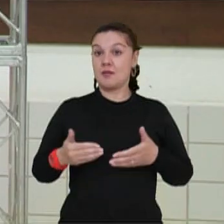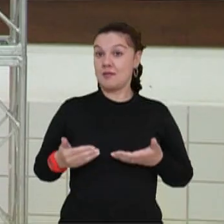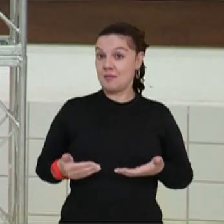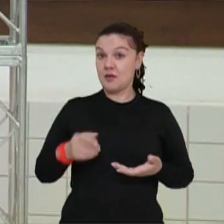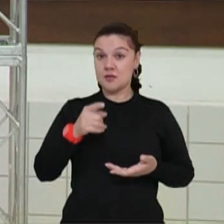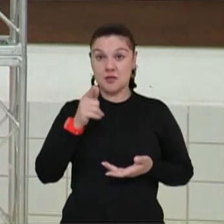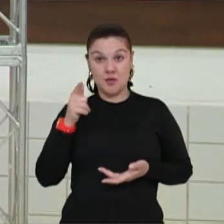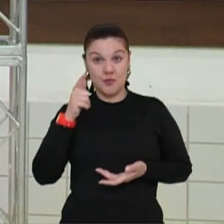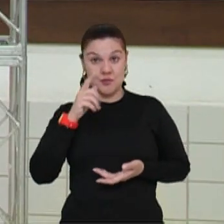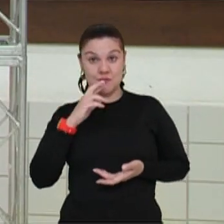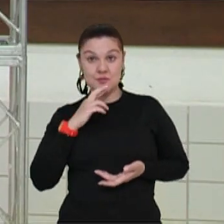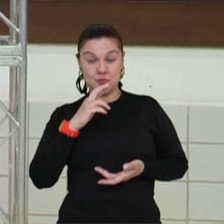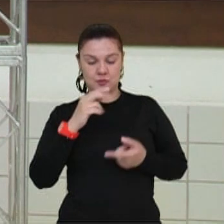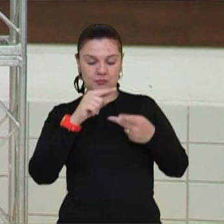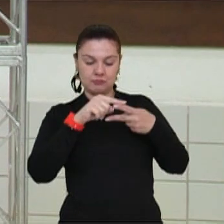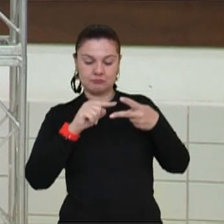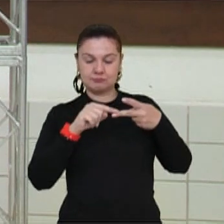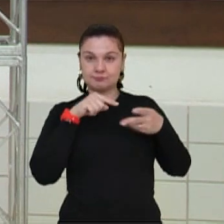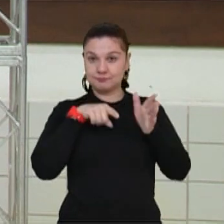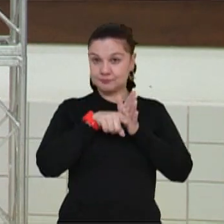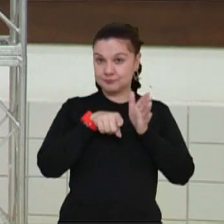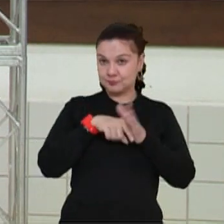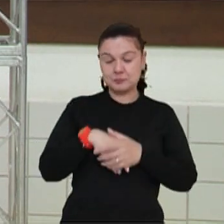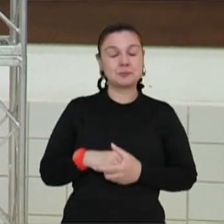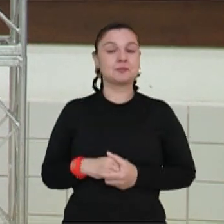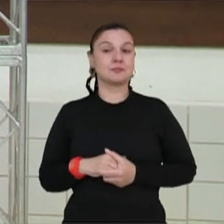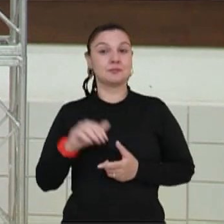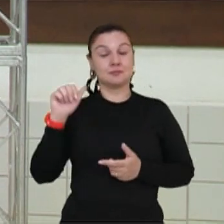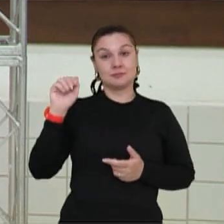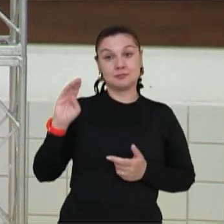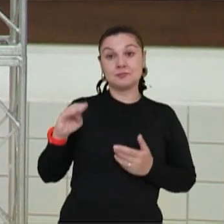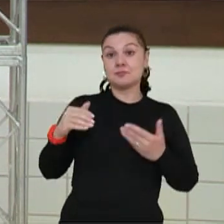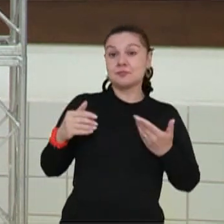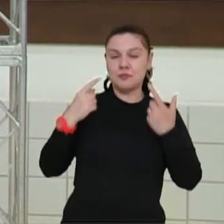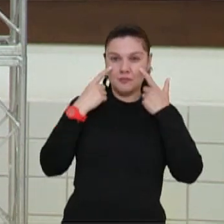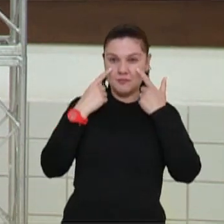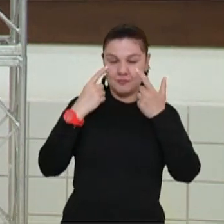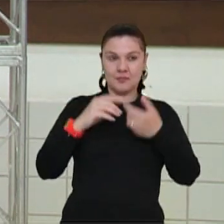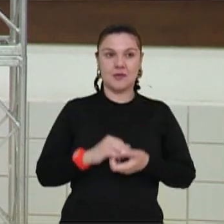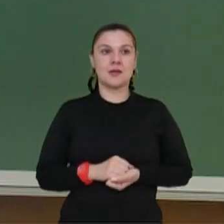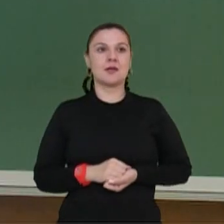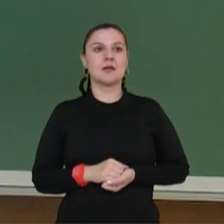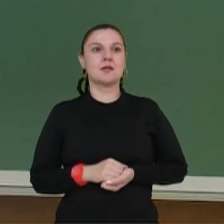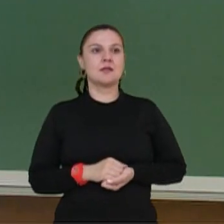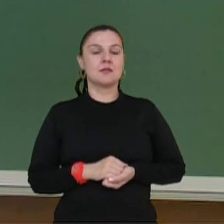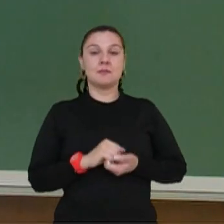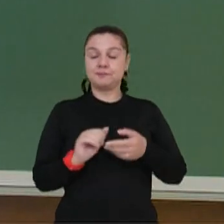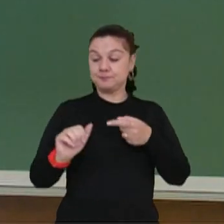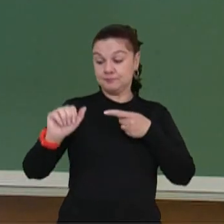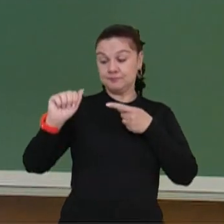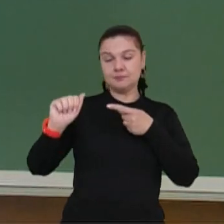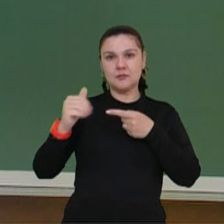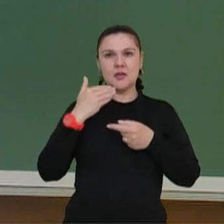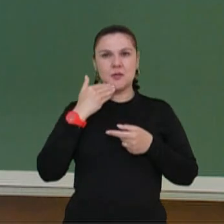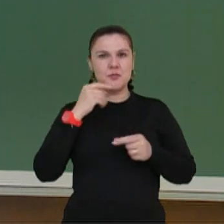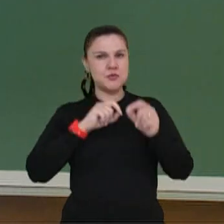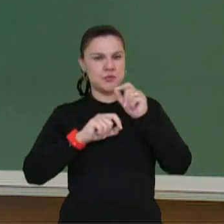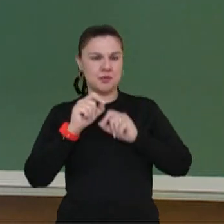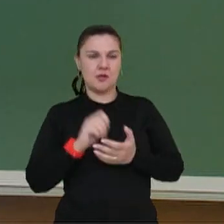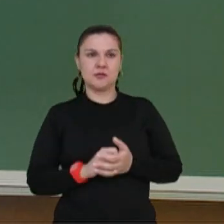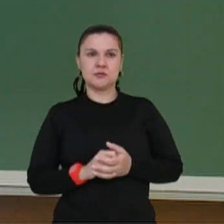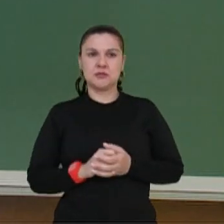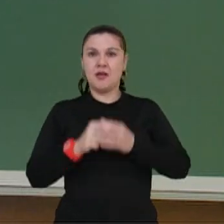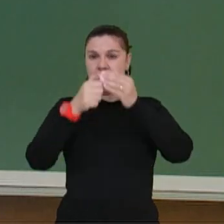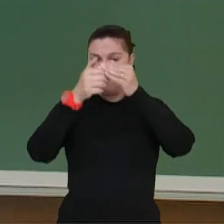E aí, gente, conseguiram resposta para as duas perguntas que nós colocamos? Vamos ver como é que ficou cada uma. Na letra A dizia assim, ó,